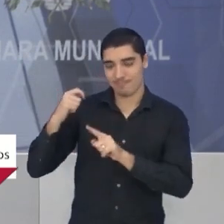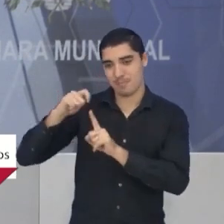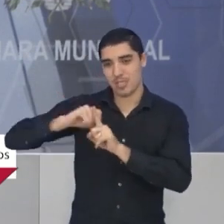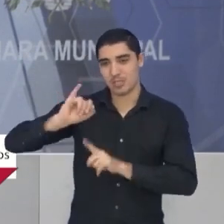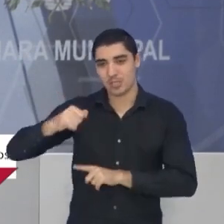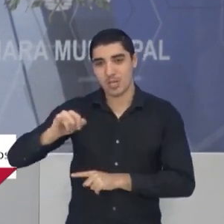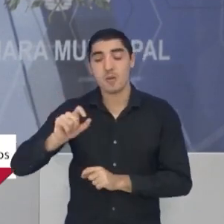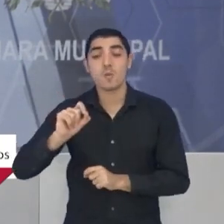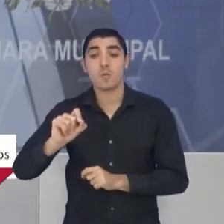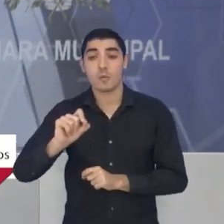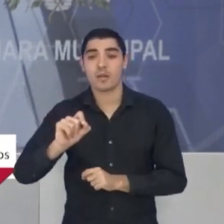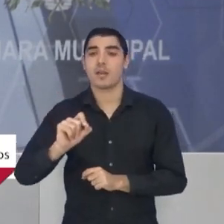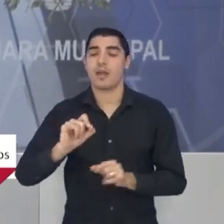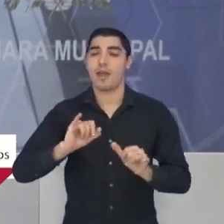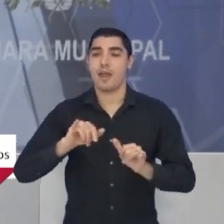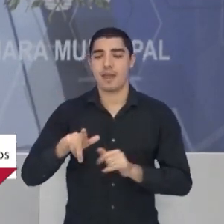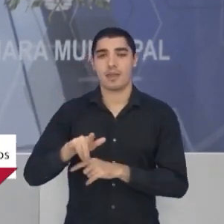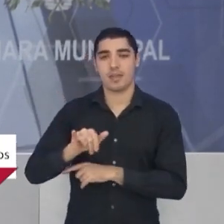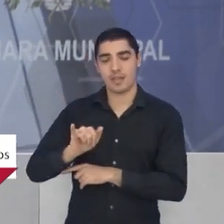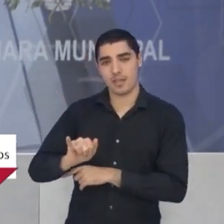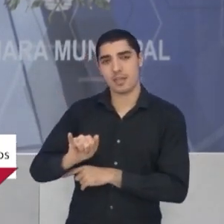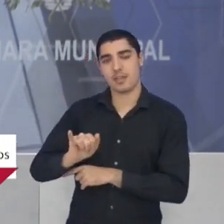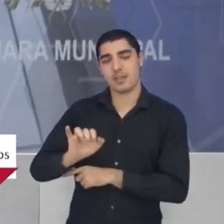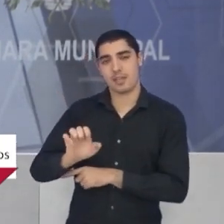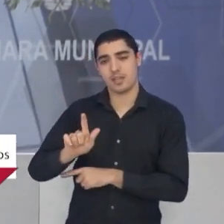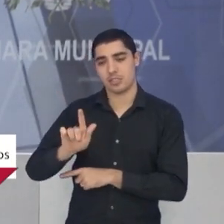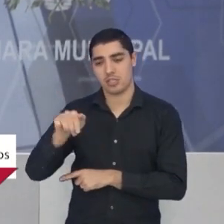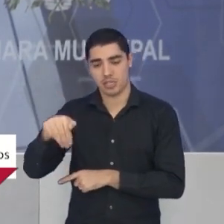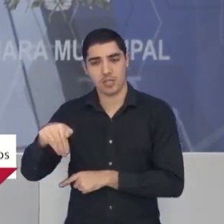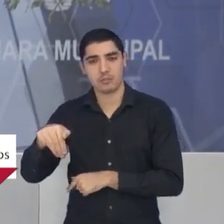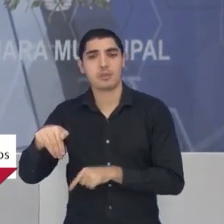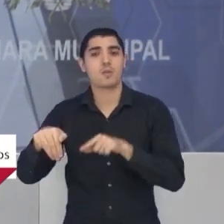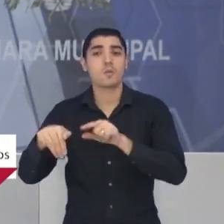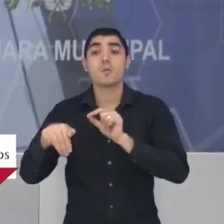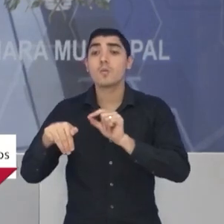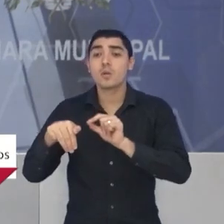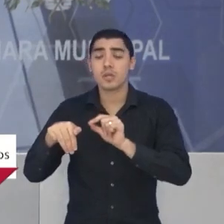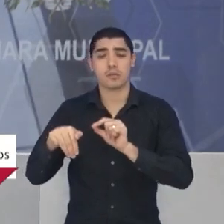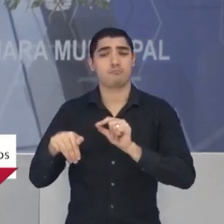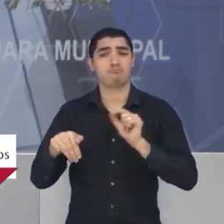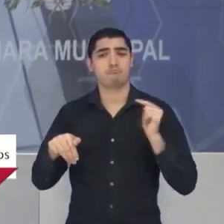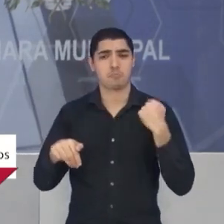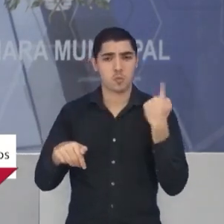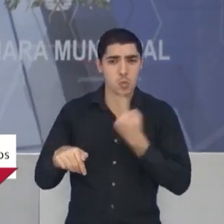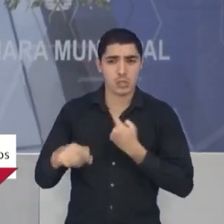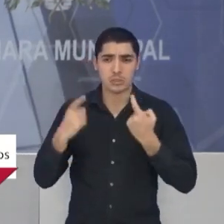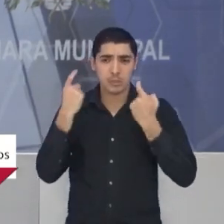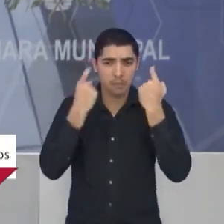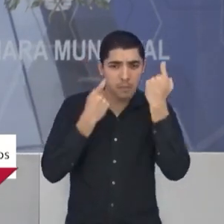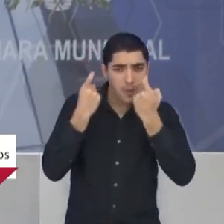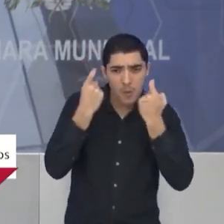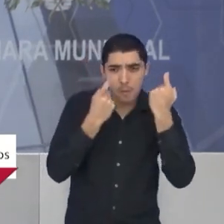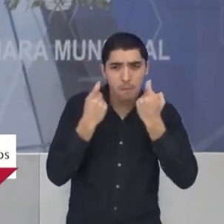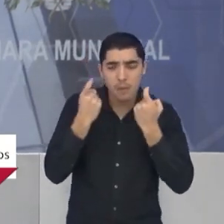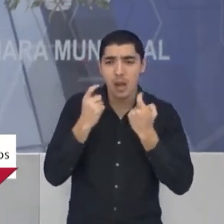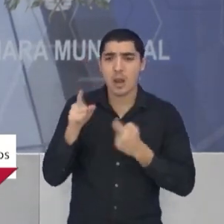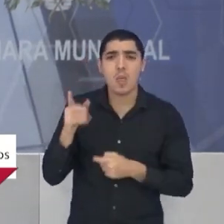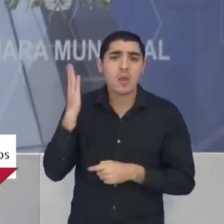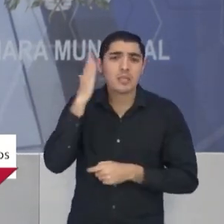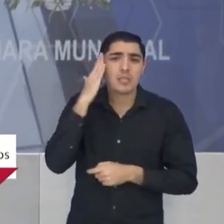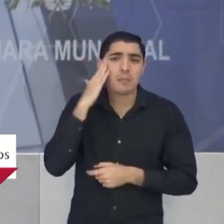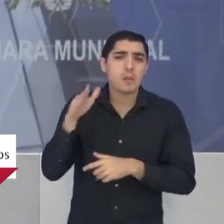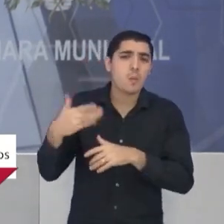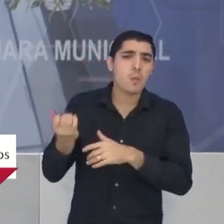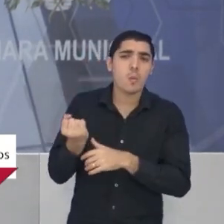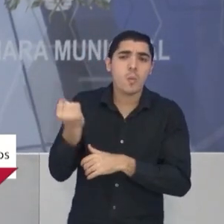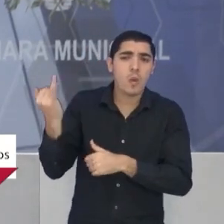iegm ten um no iegm não ten preocupação com a classificação em si e